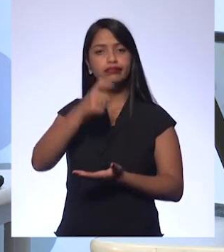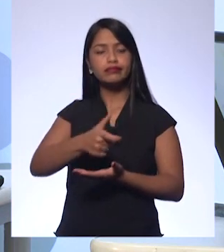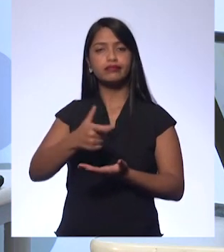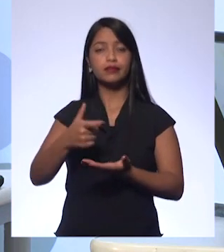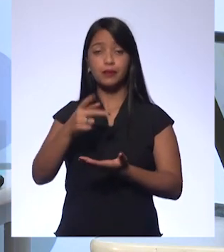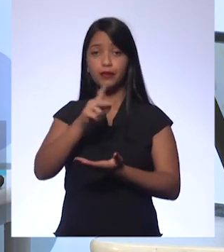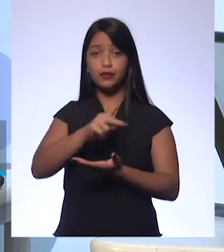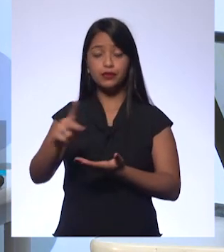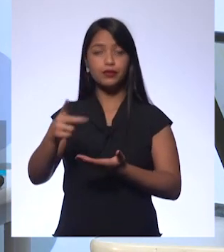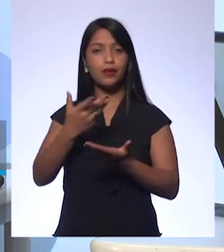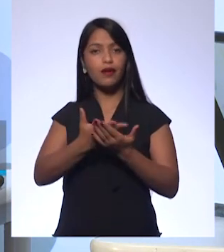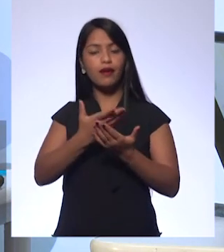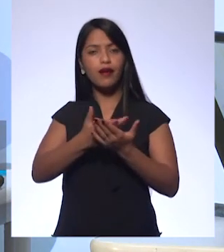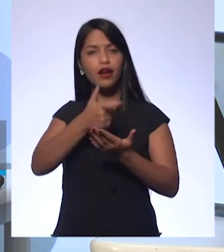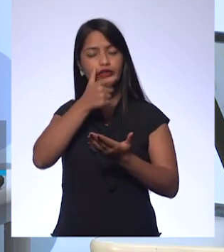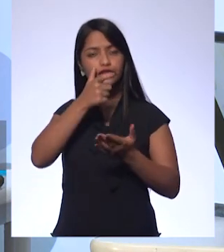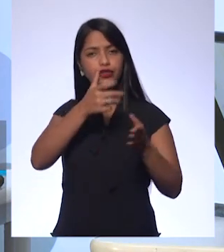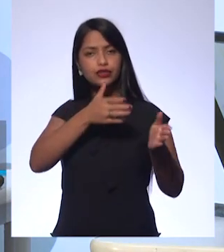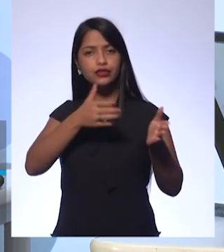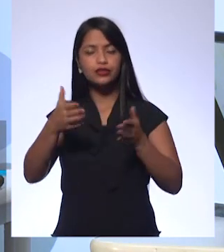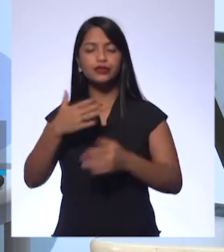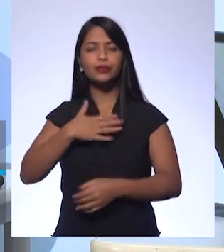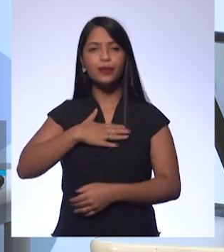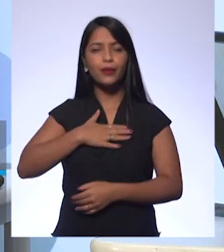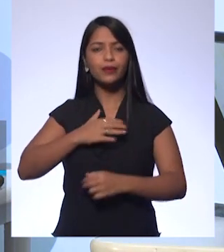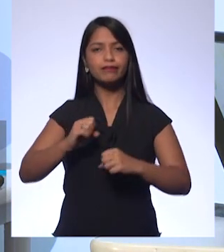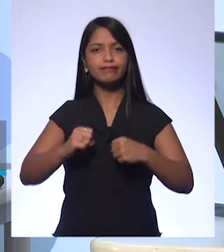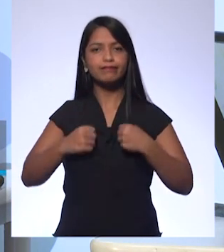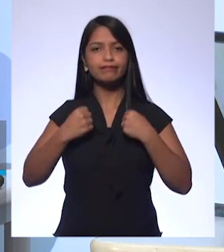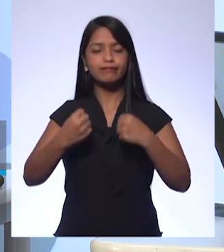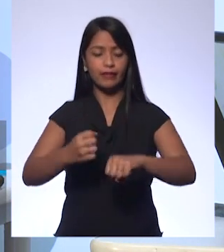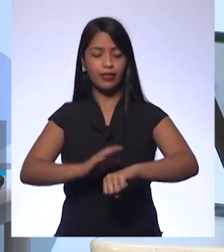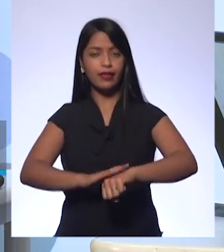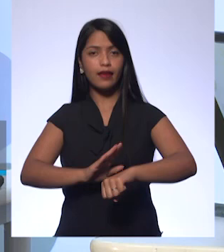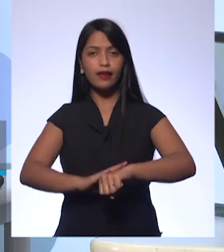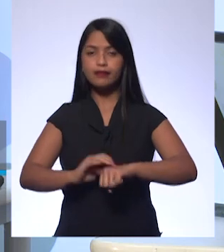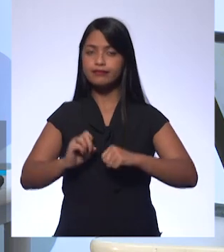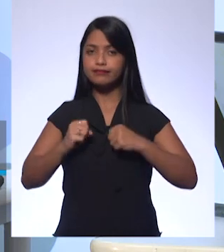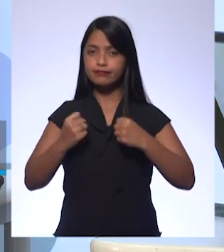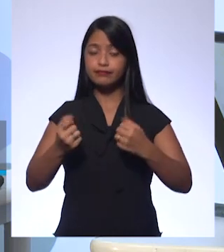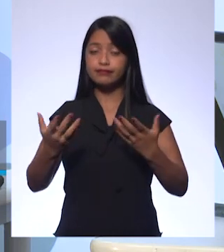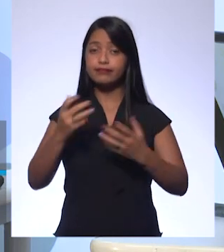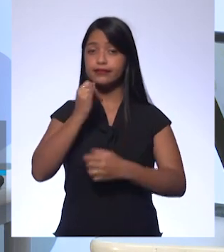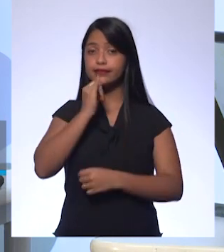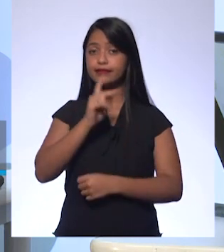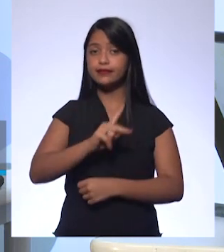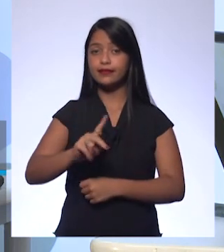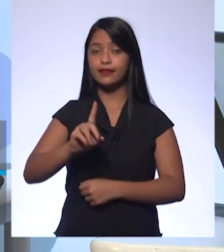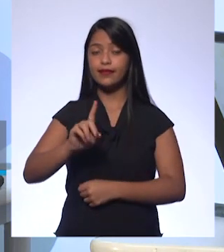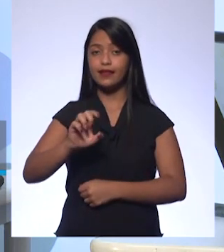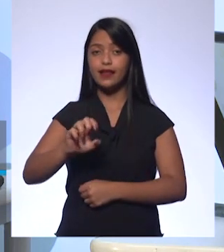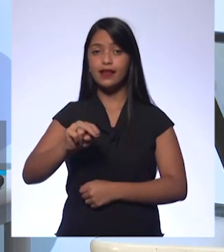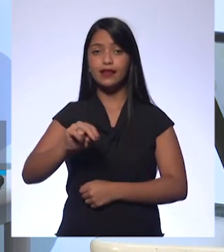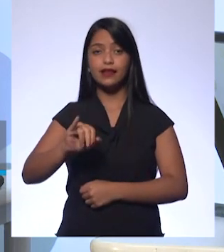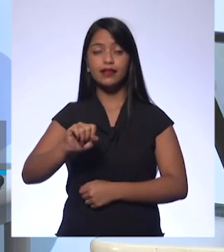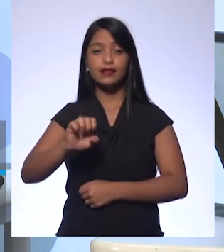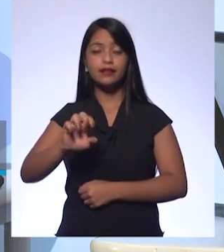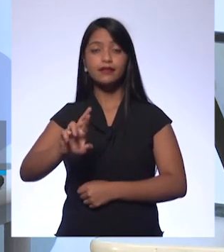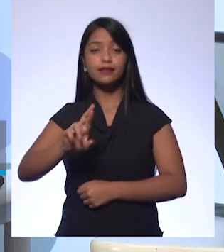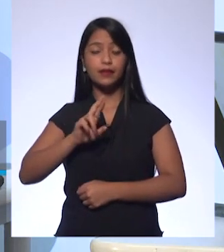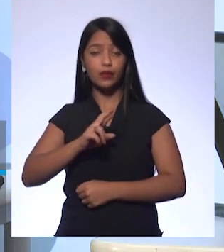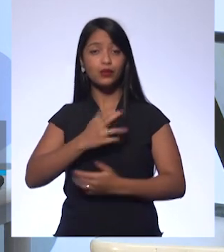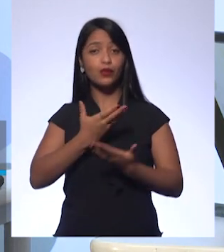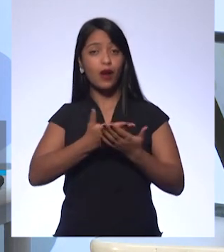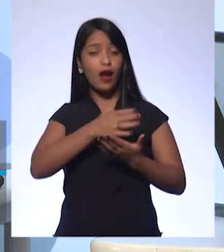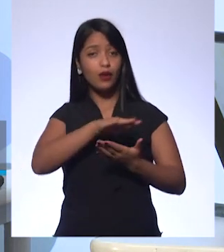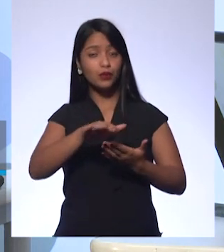professor assiste às aulas, ele gosta, ele se empolga, ele dedica ali um tempo. A ProDenise, ela falou para mim que produziu um texto com um aluno